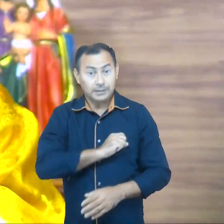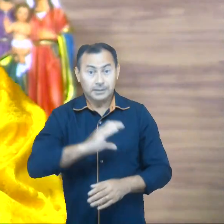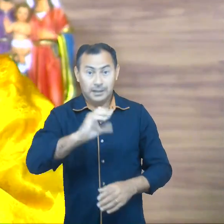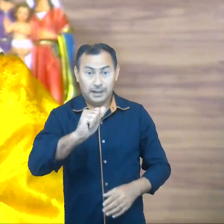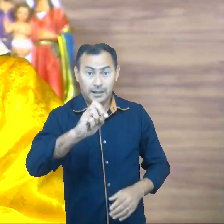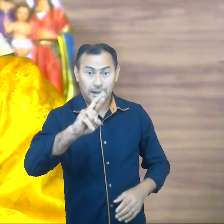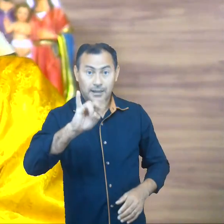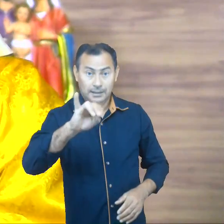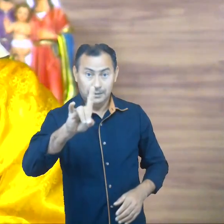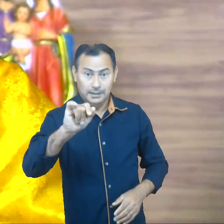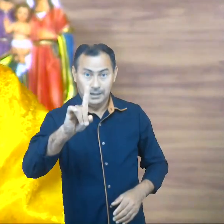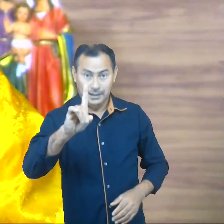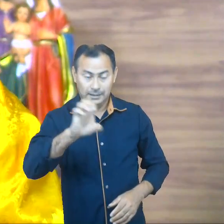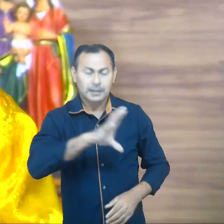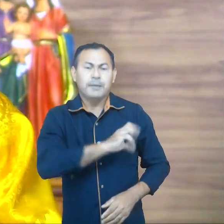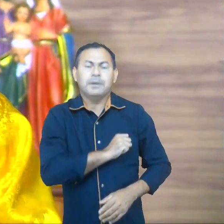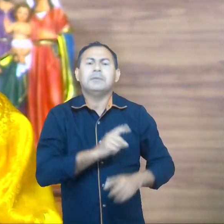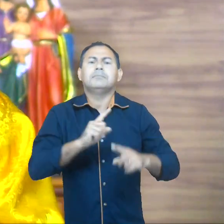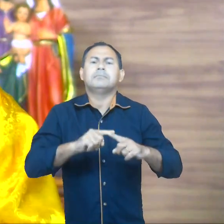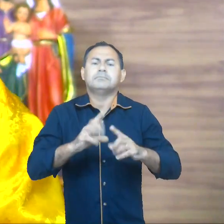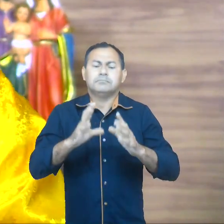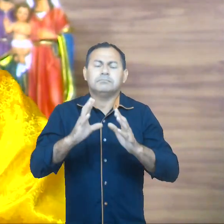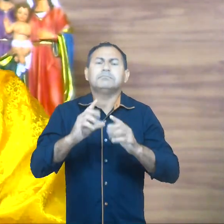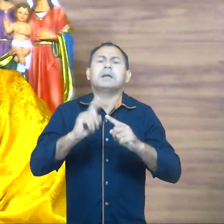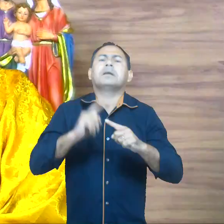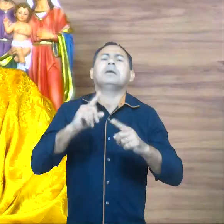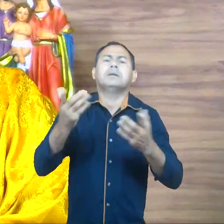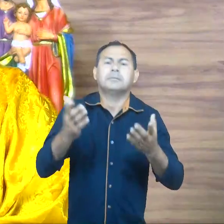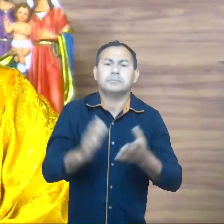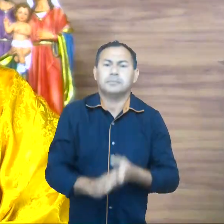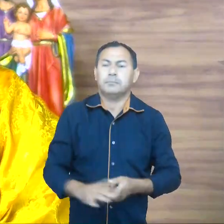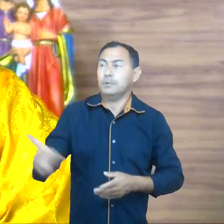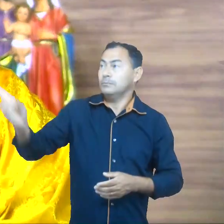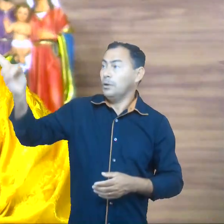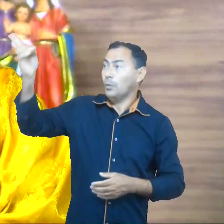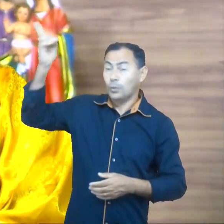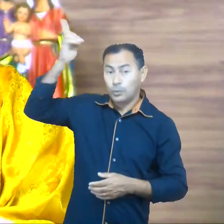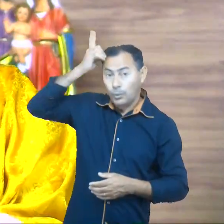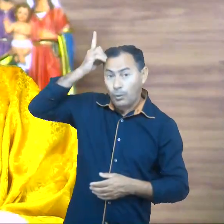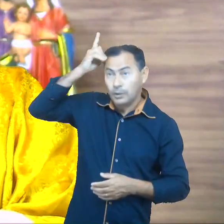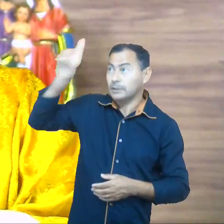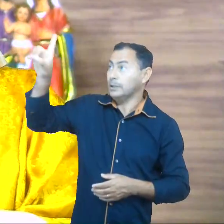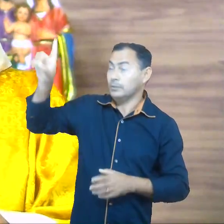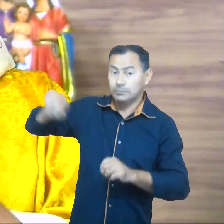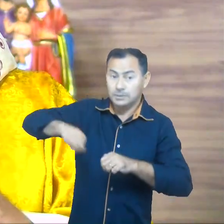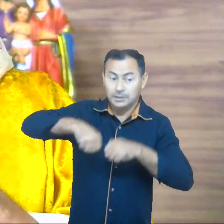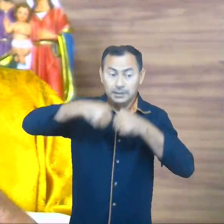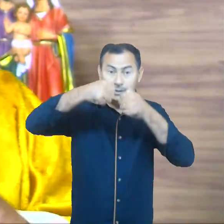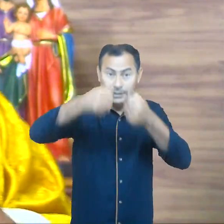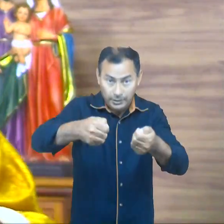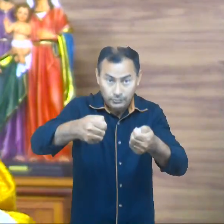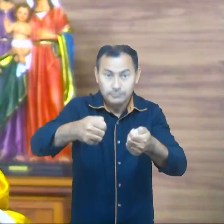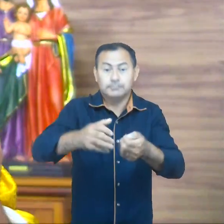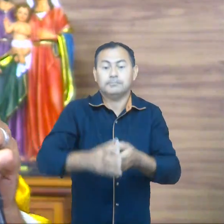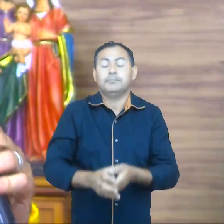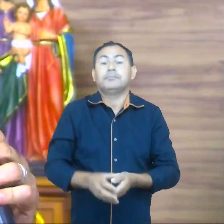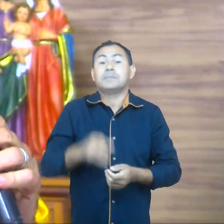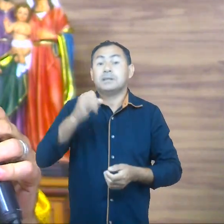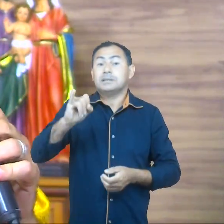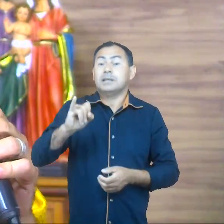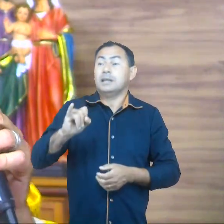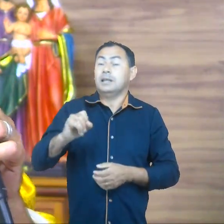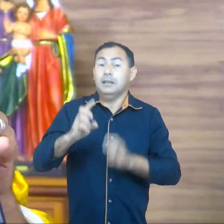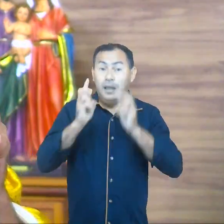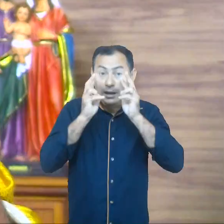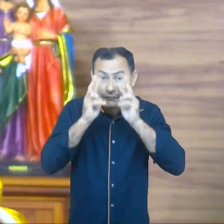A caridade para quê? Para com o dom que Deus deu para ele. E se ele